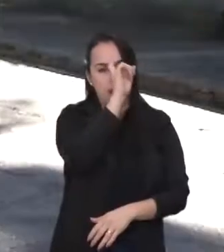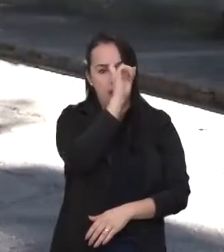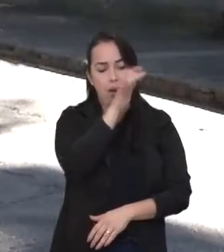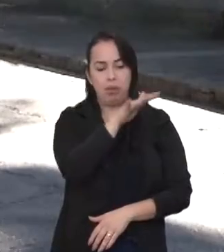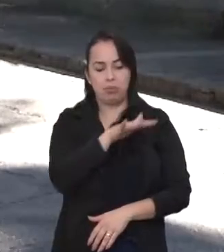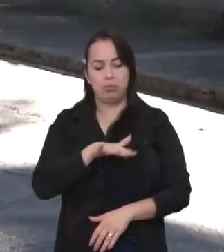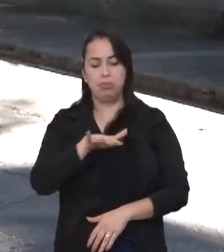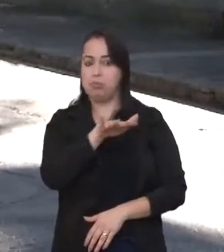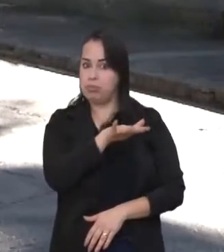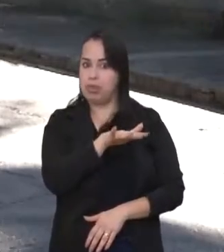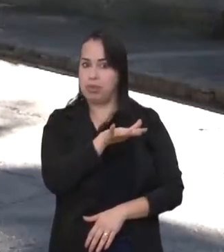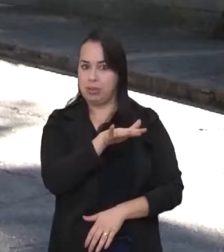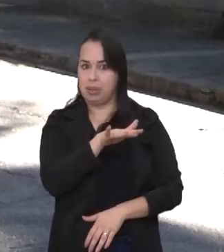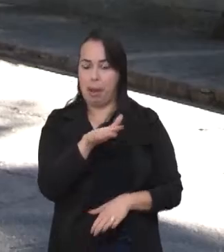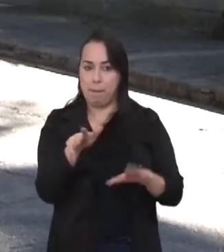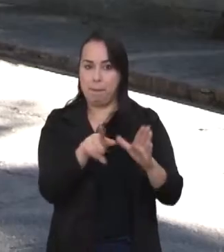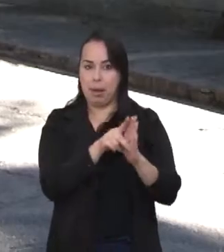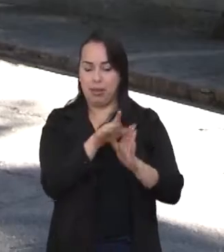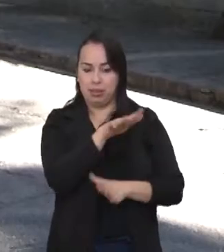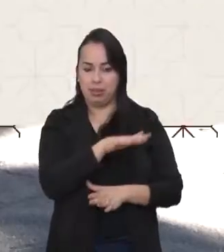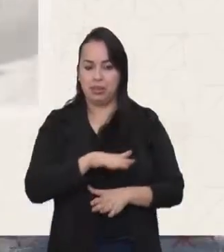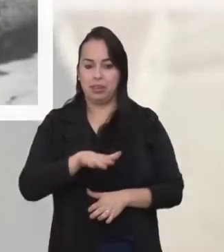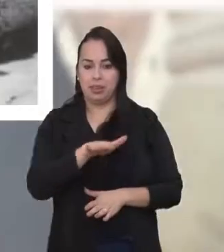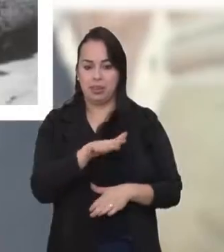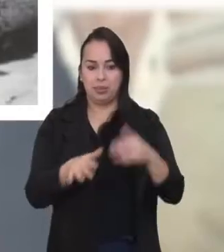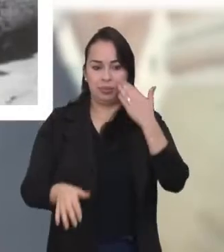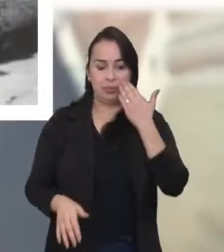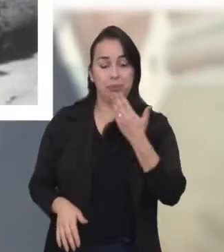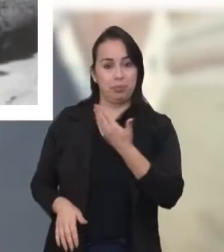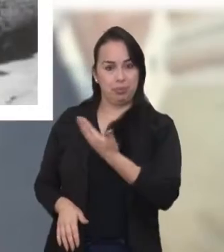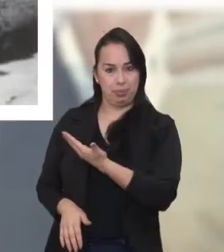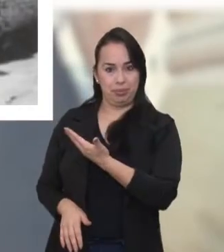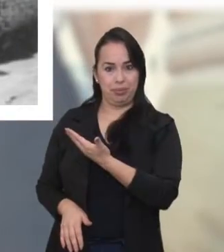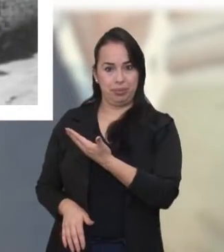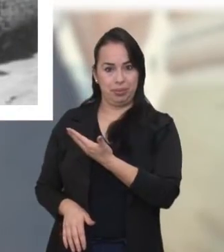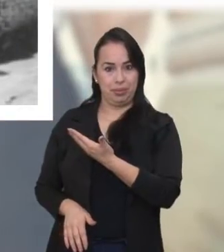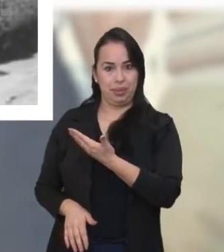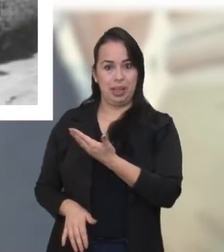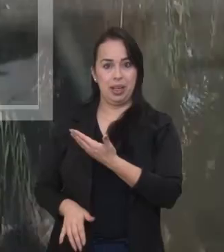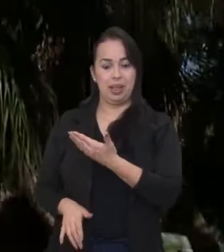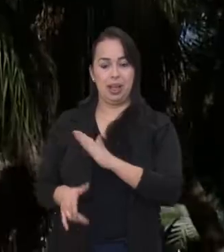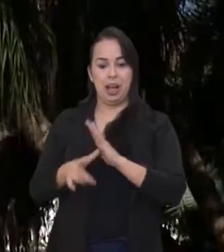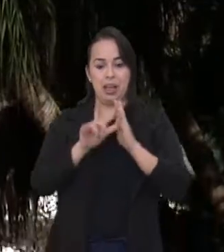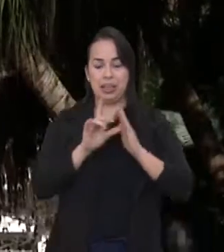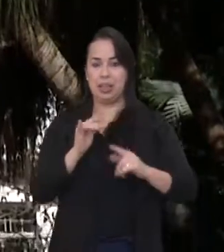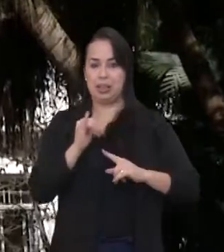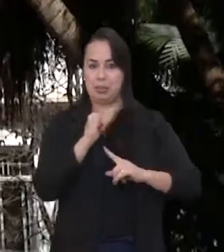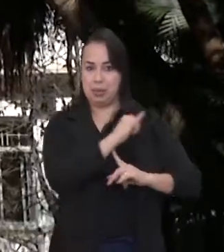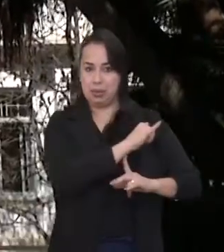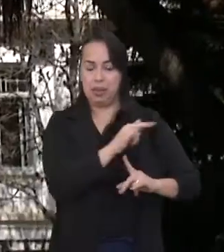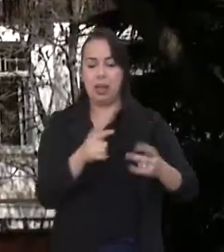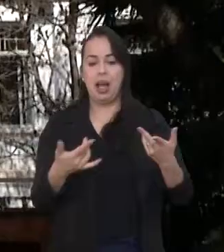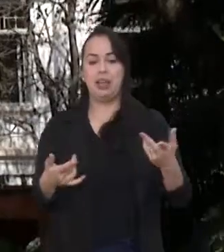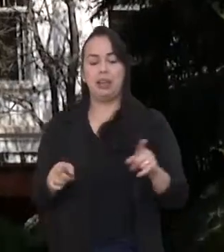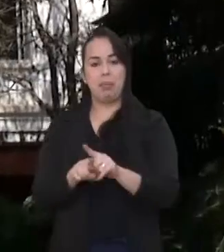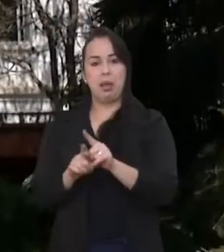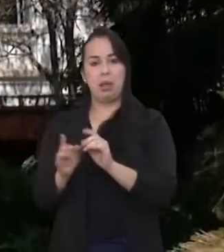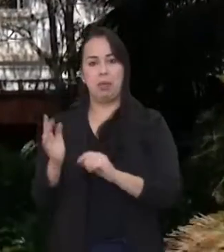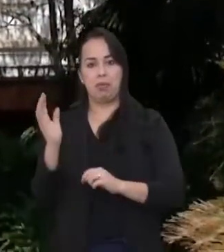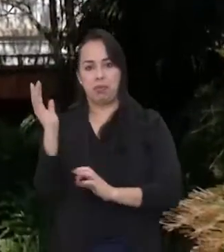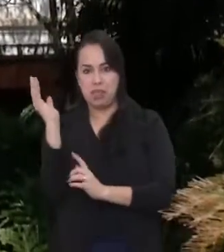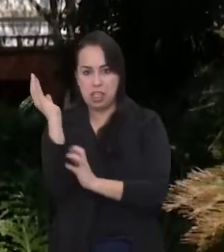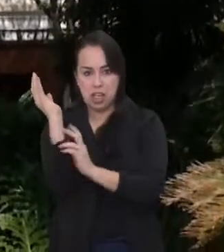nessa região aqui. O ESCA era no Parque Santos Dumont, o Vicentino Aranha aqui no Vicentino